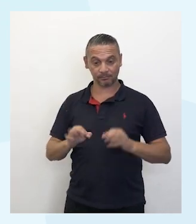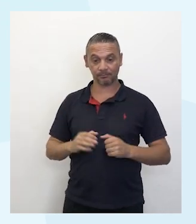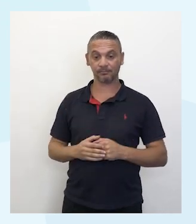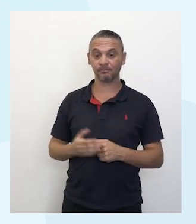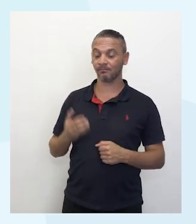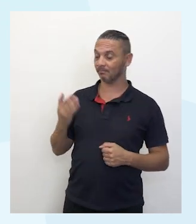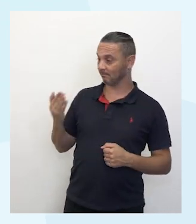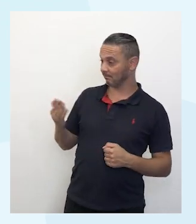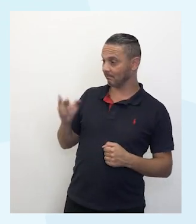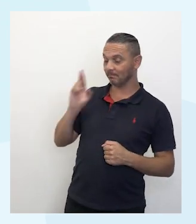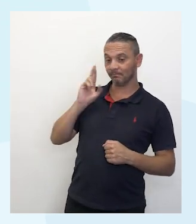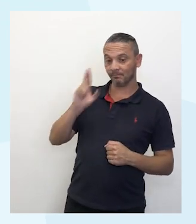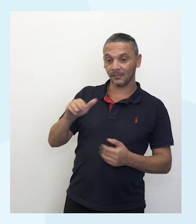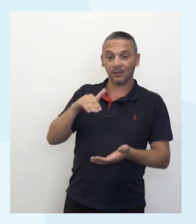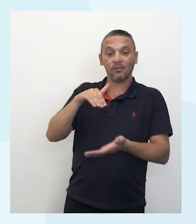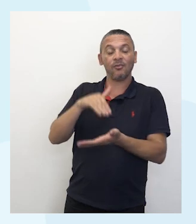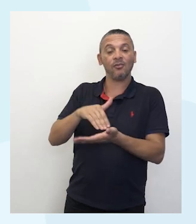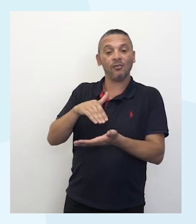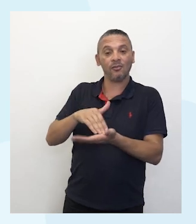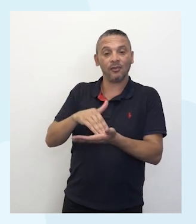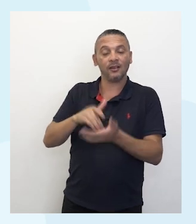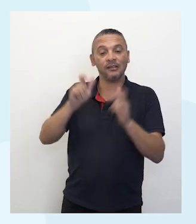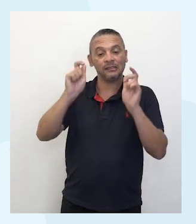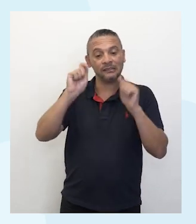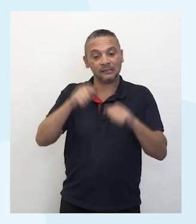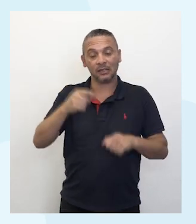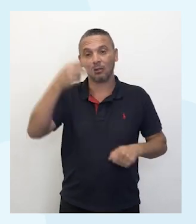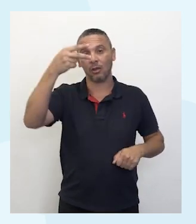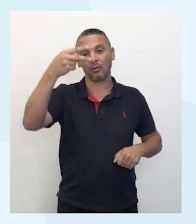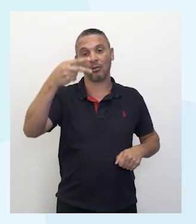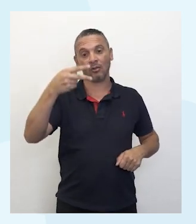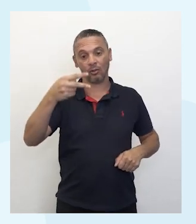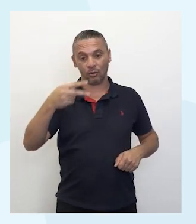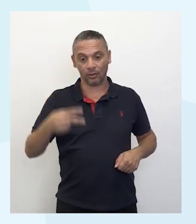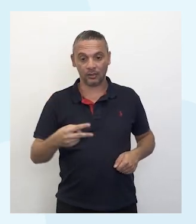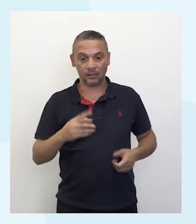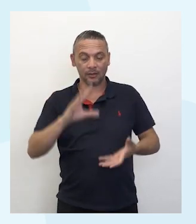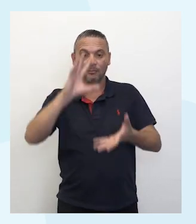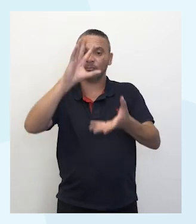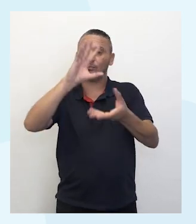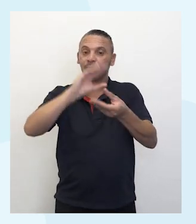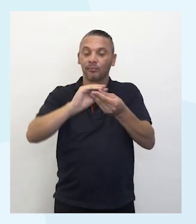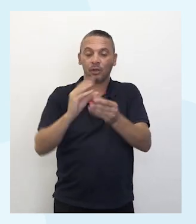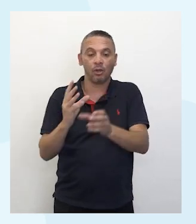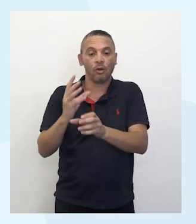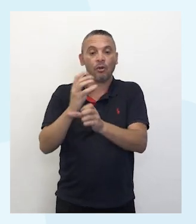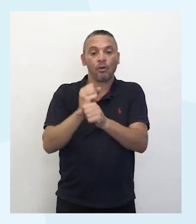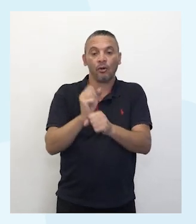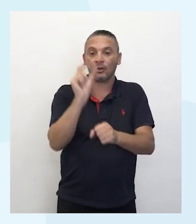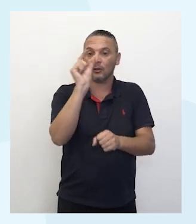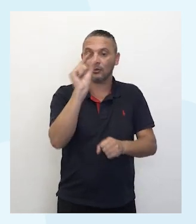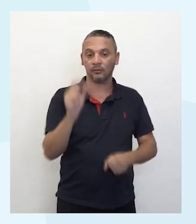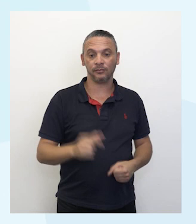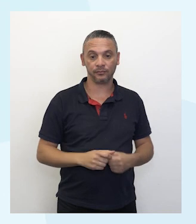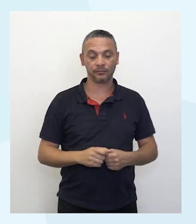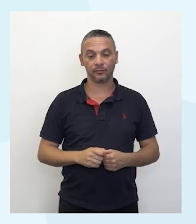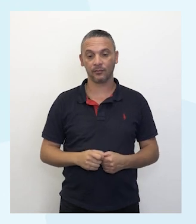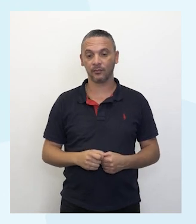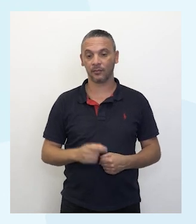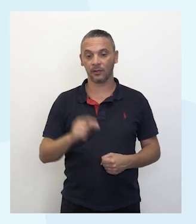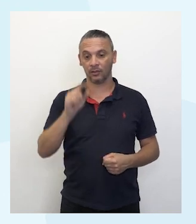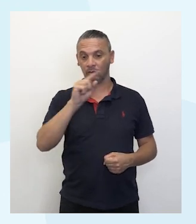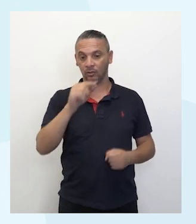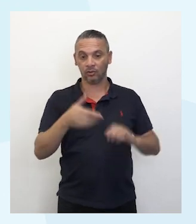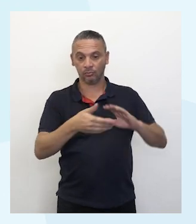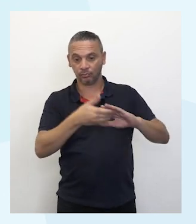E aí a gente chega ao final, só dá para decompor por números 2. E aí você conta quantos quadradinhos, olha lá. Esse 2 vai